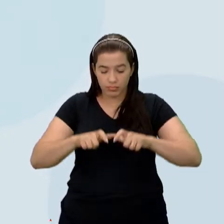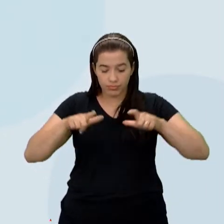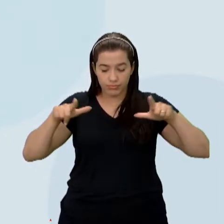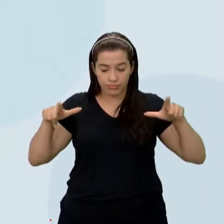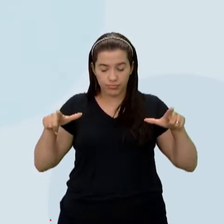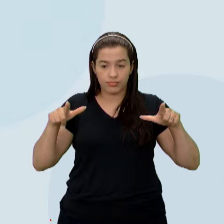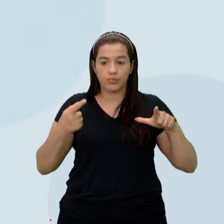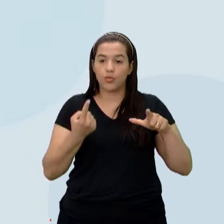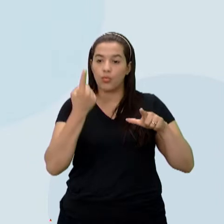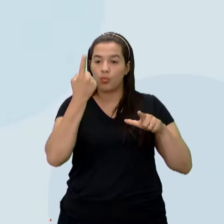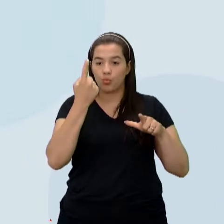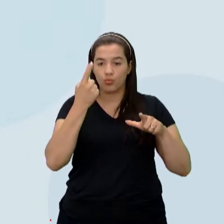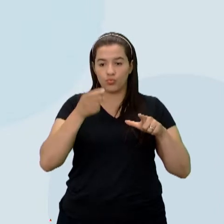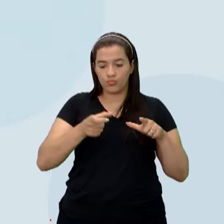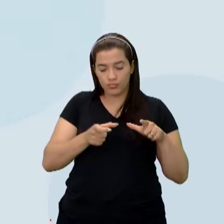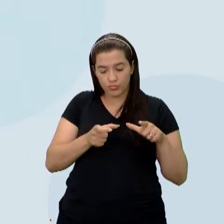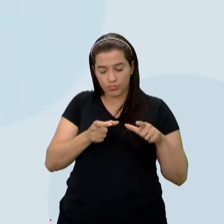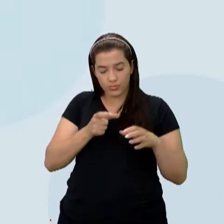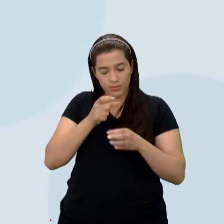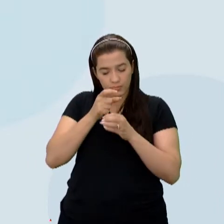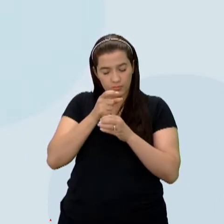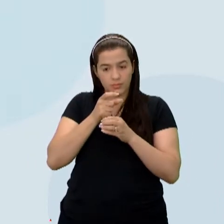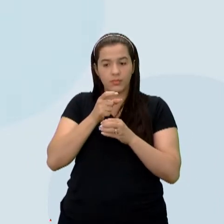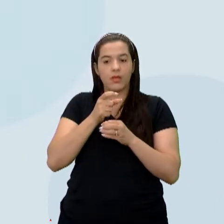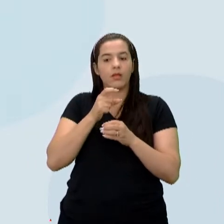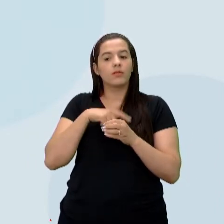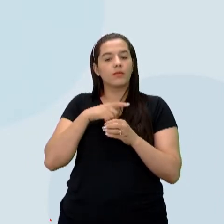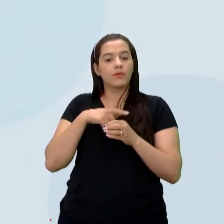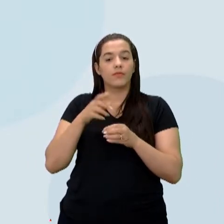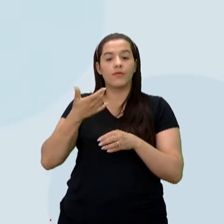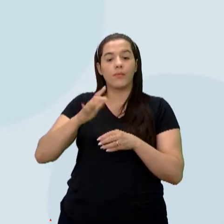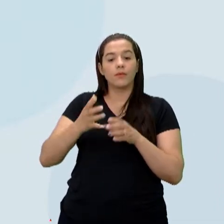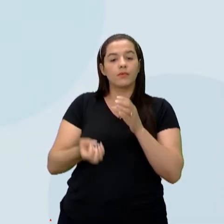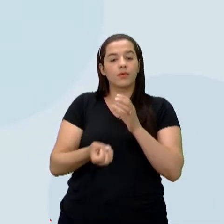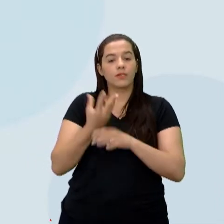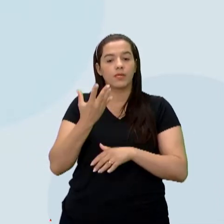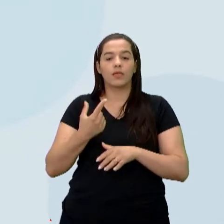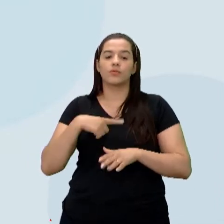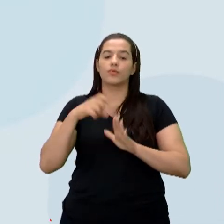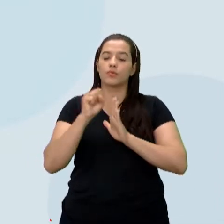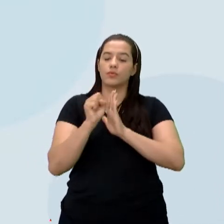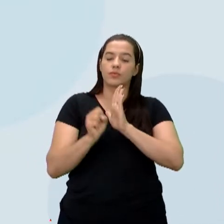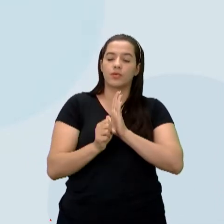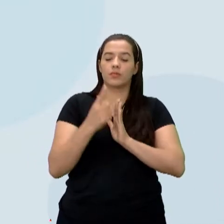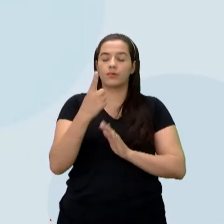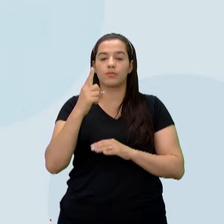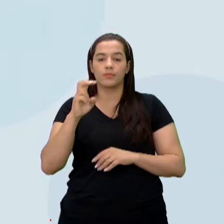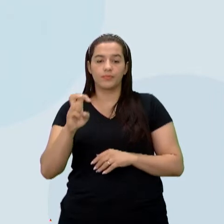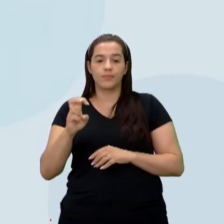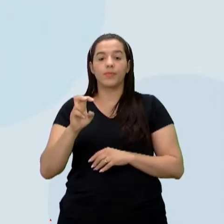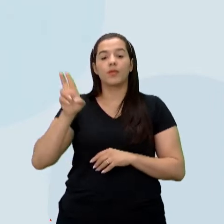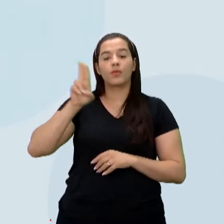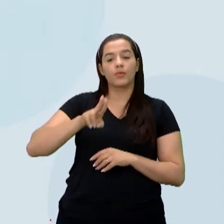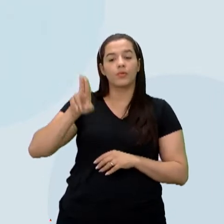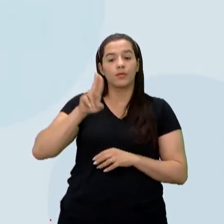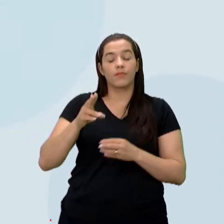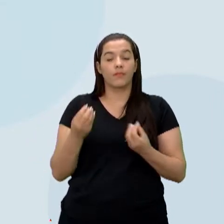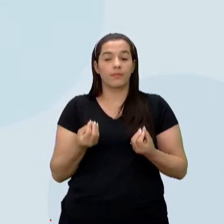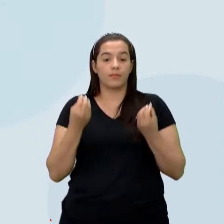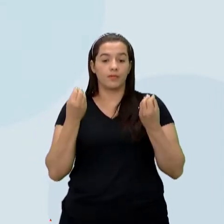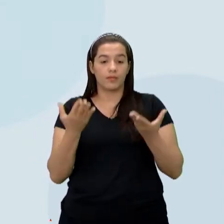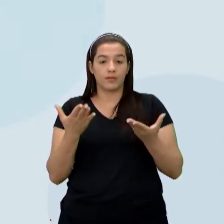única lente, foram construídos na metade do século XV e utilizados inicialmente